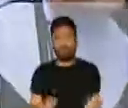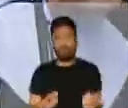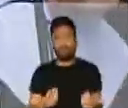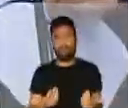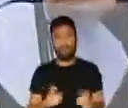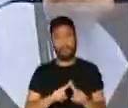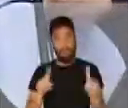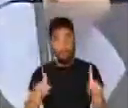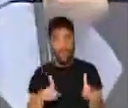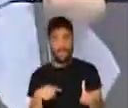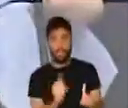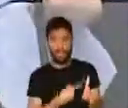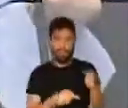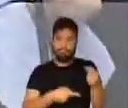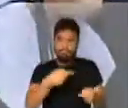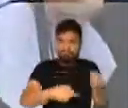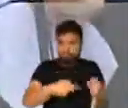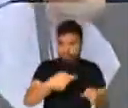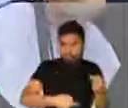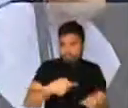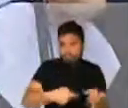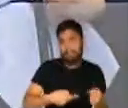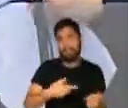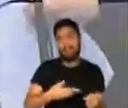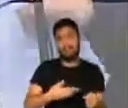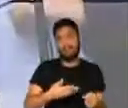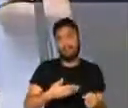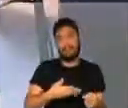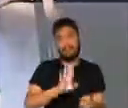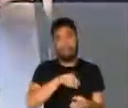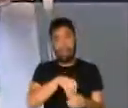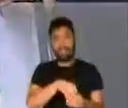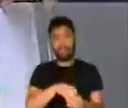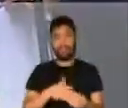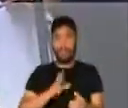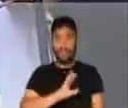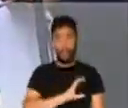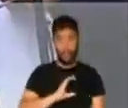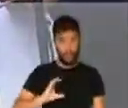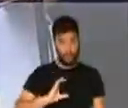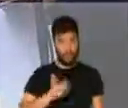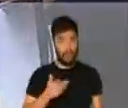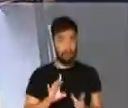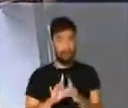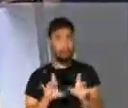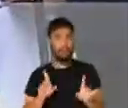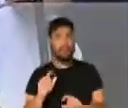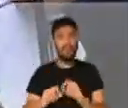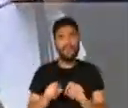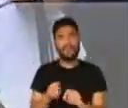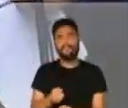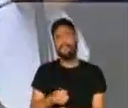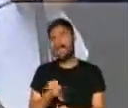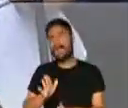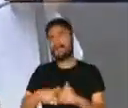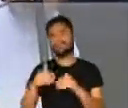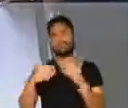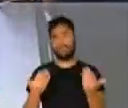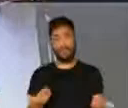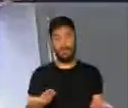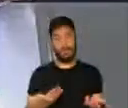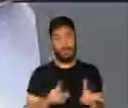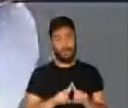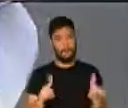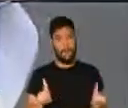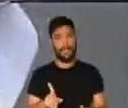grande. Mas o debate propiciado na comissão permitiu que houvesse muitas evoluções, de